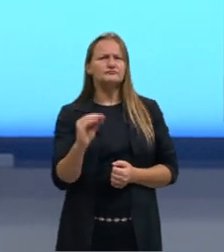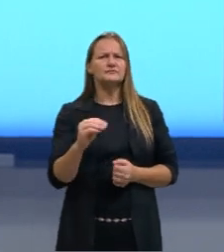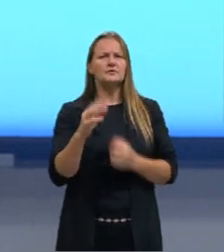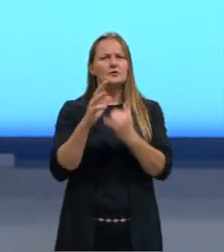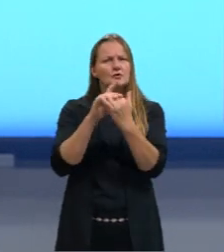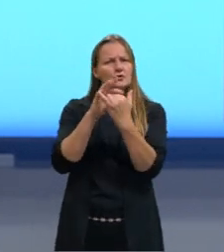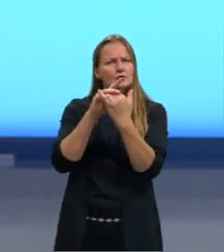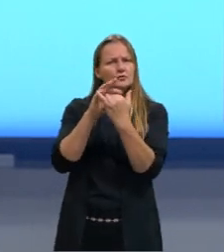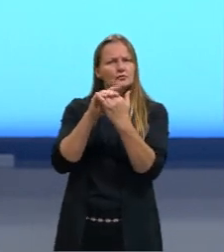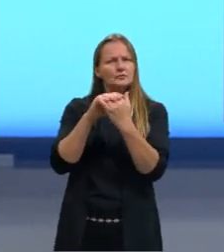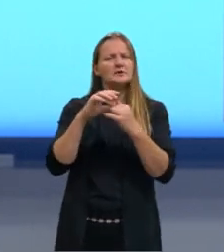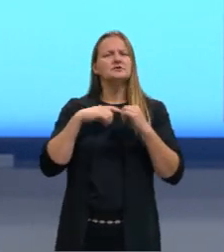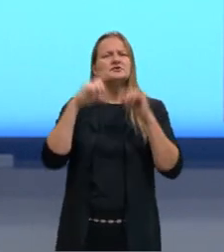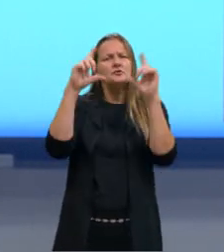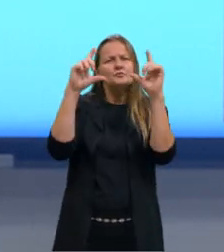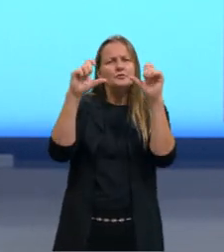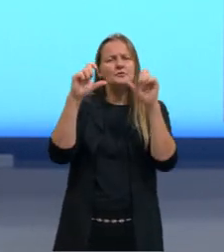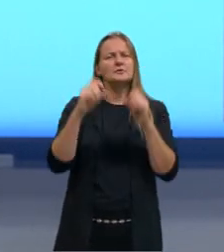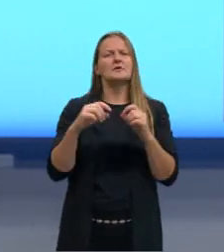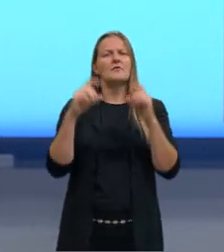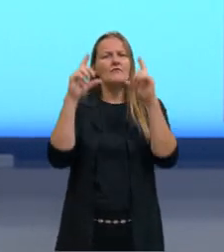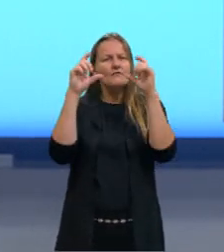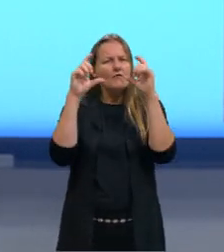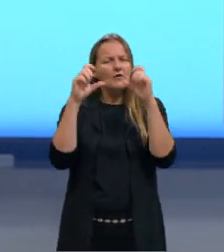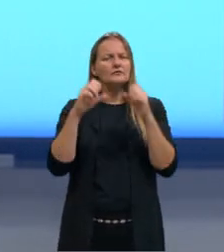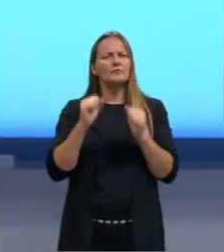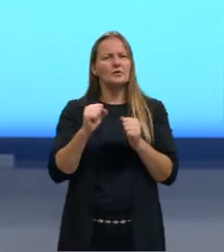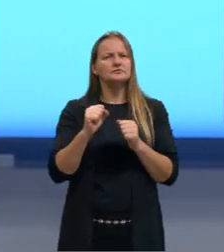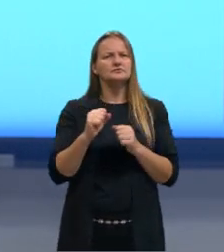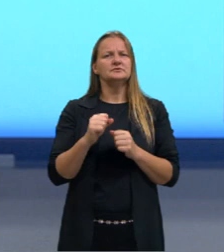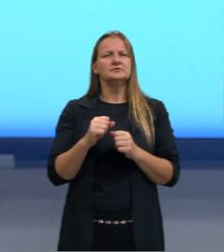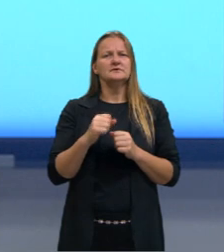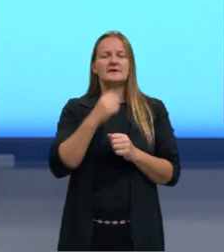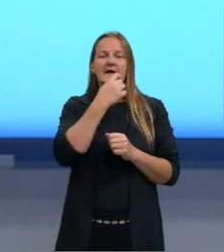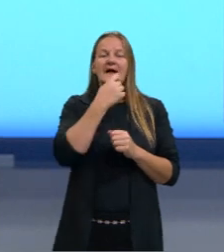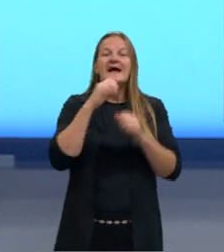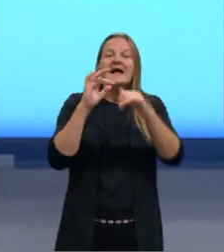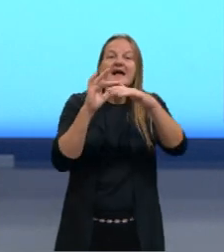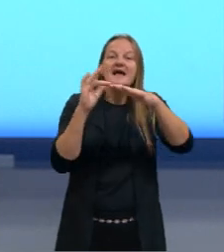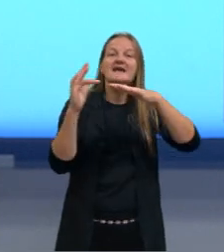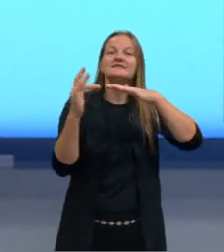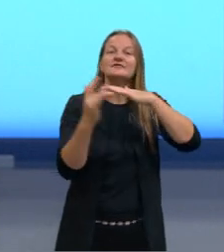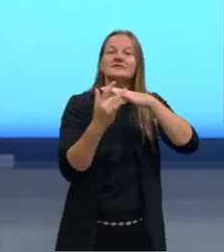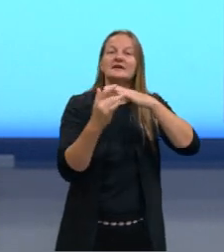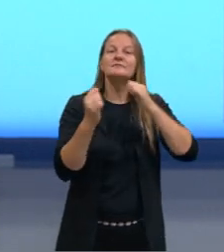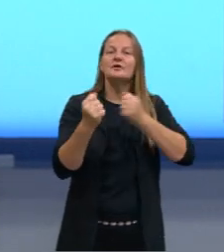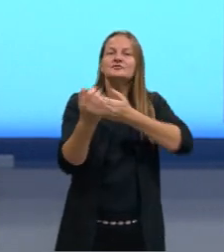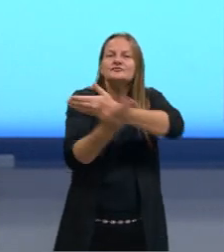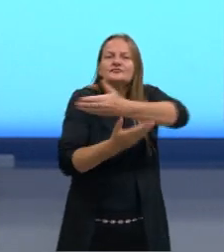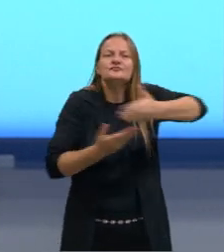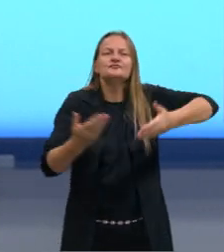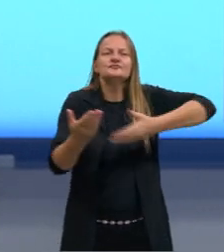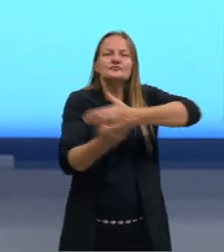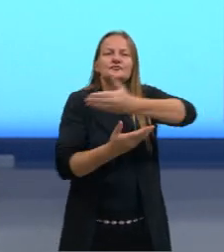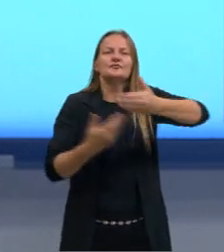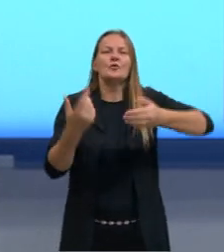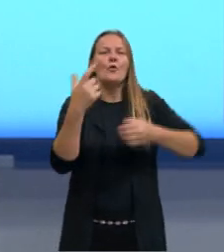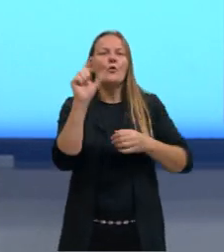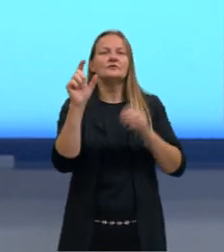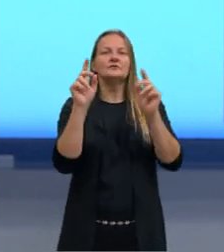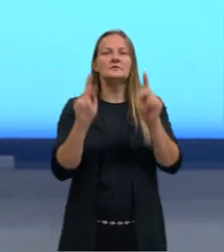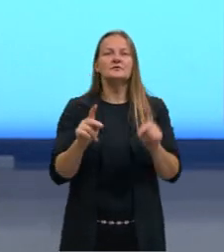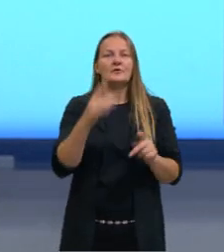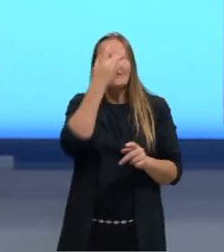tirei um print da tela tirei foto Marco e nas redes sociais para que a gente possa compartilhar com os outros também